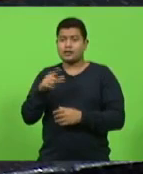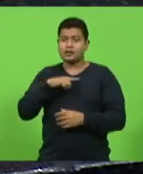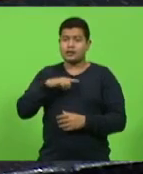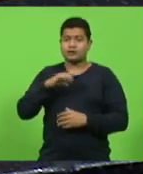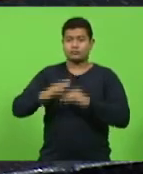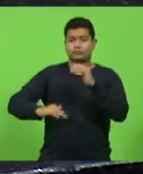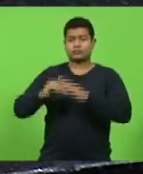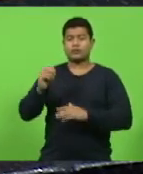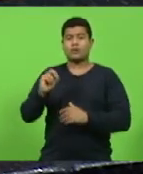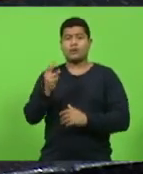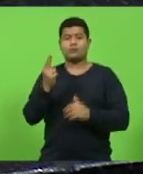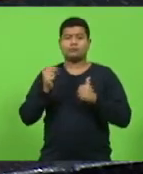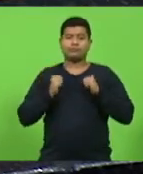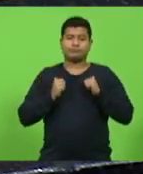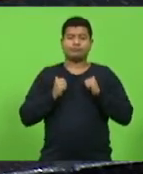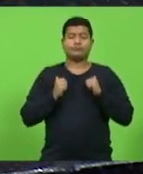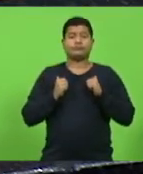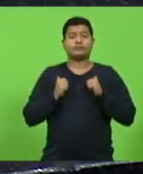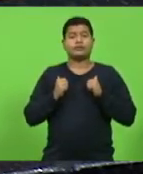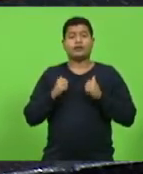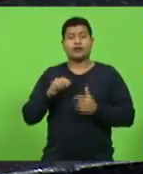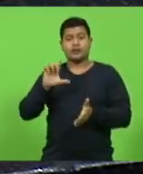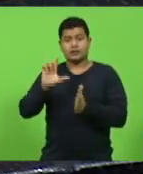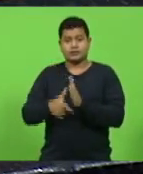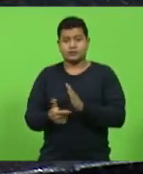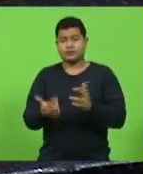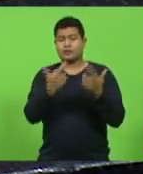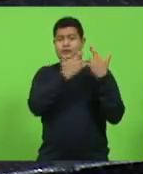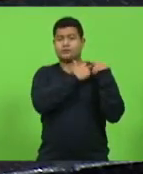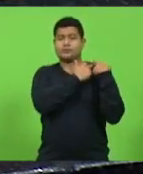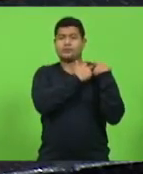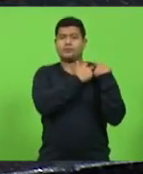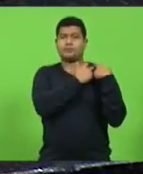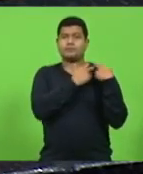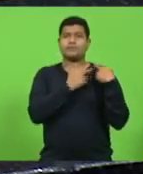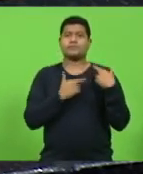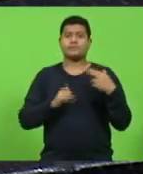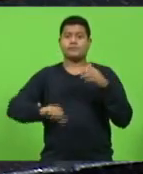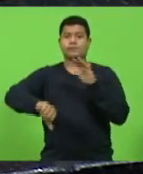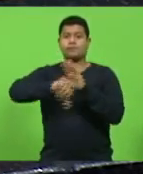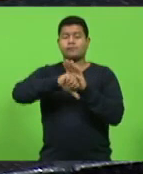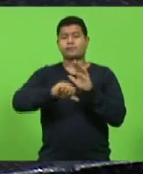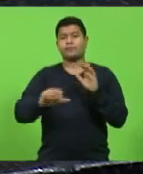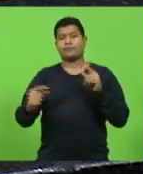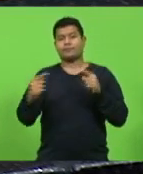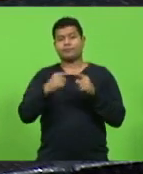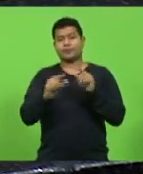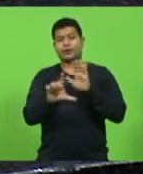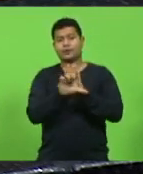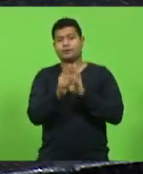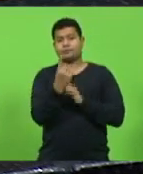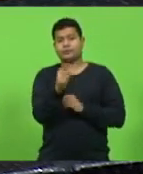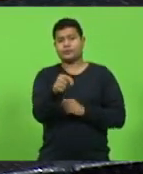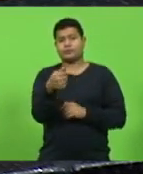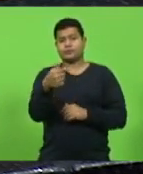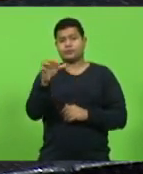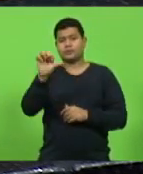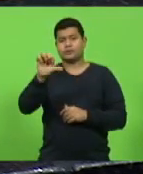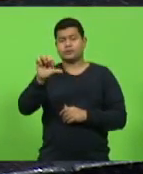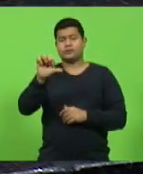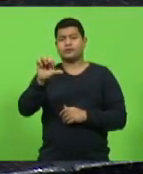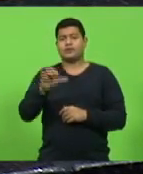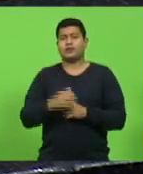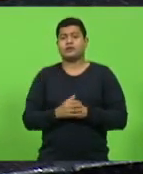sua sequente responsabilização nos crimes da Lei 1079, se todos os